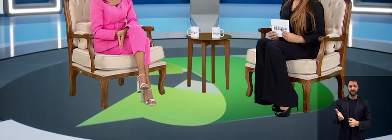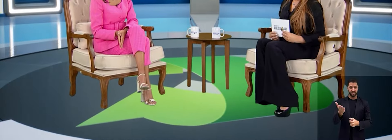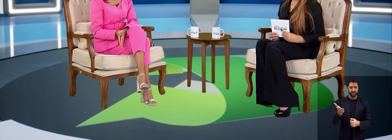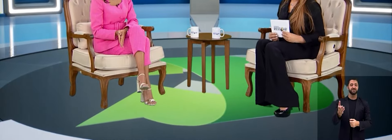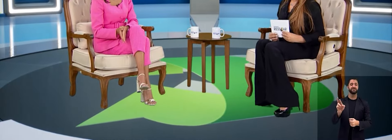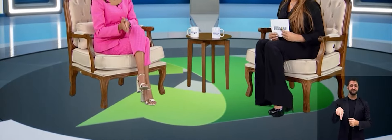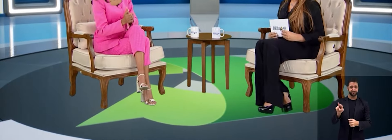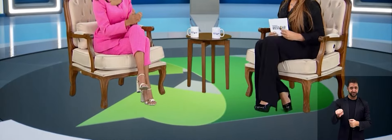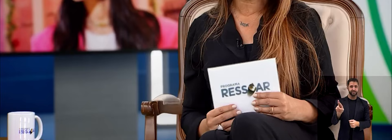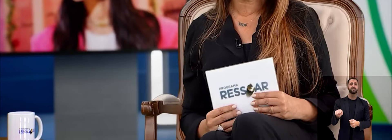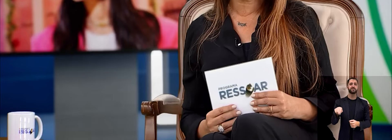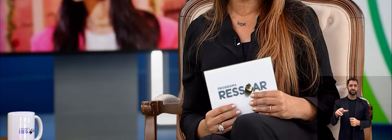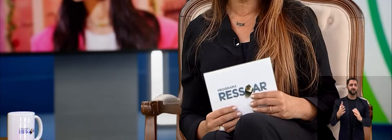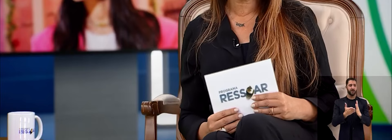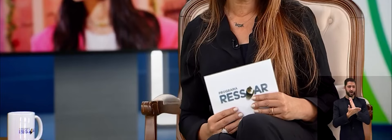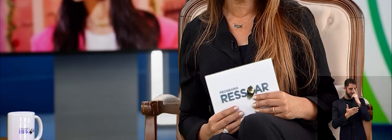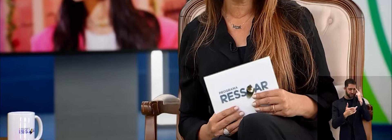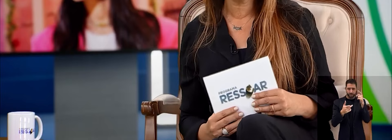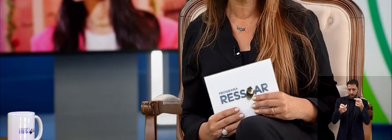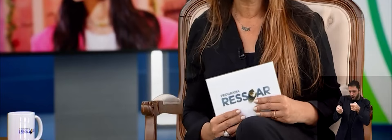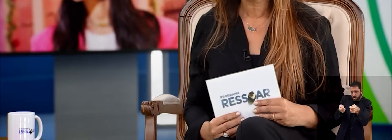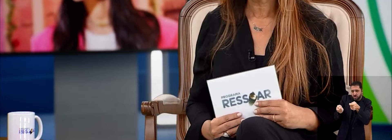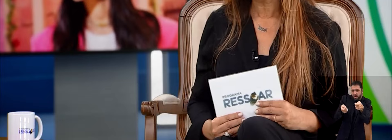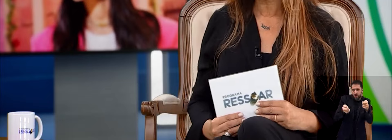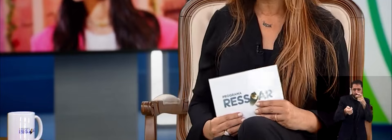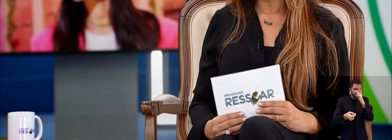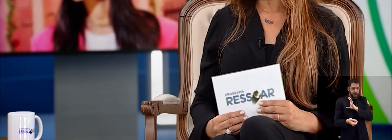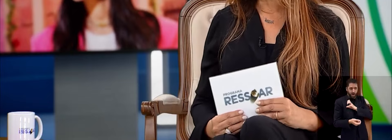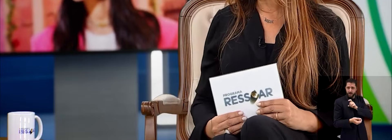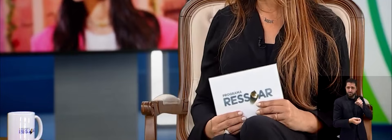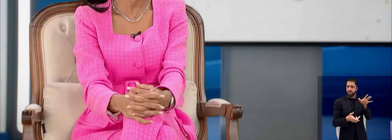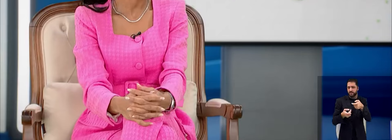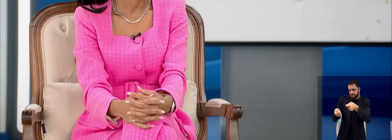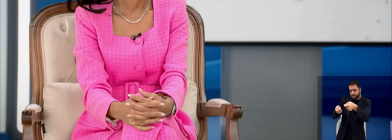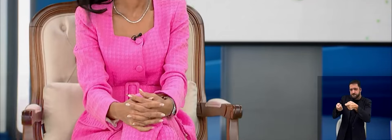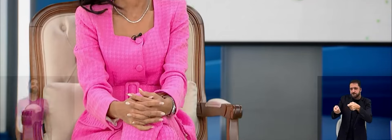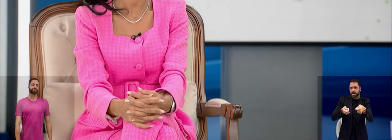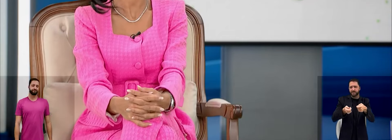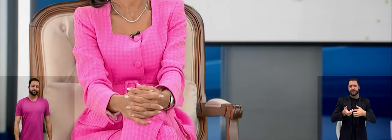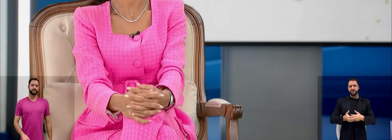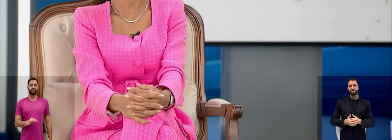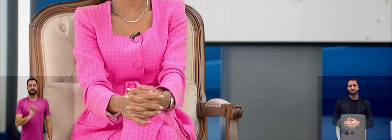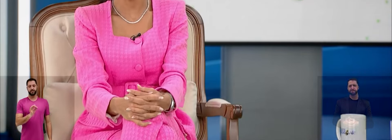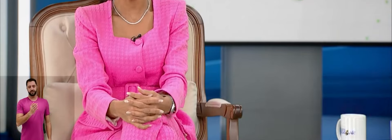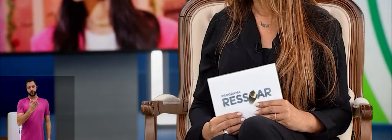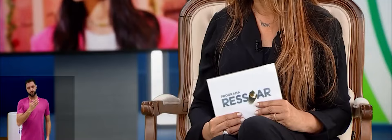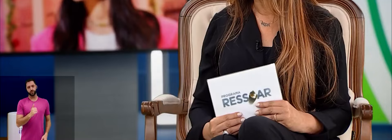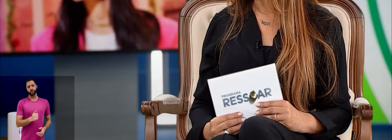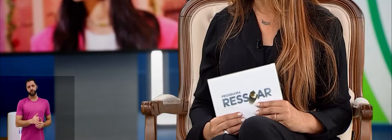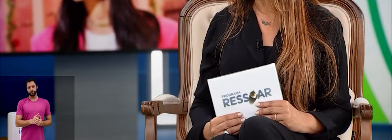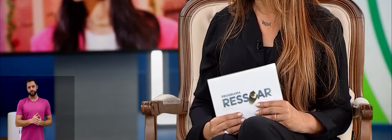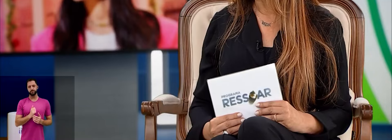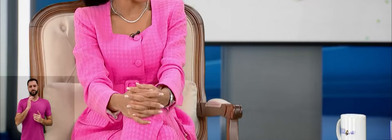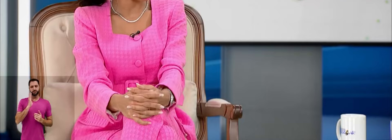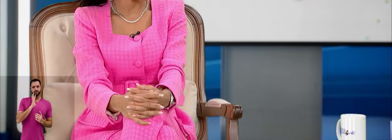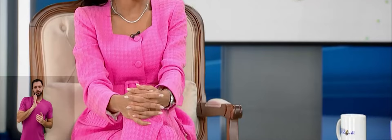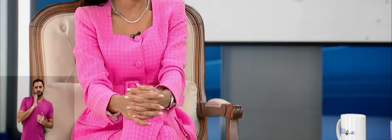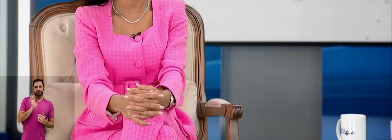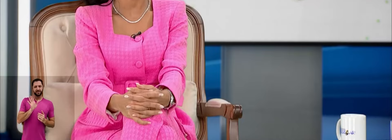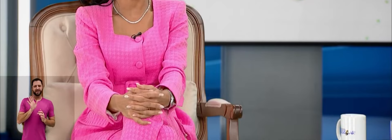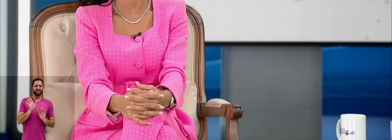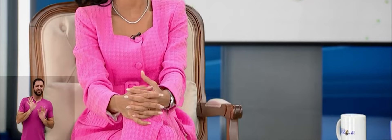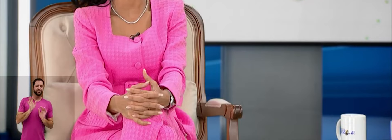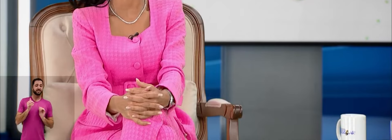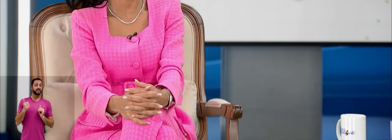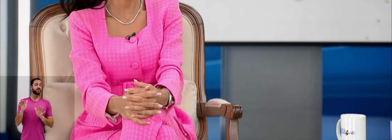Isso é muito verdade. Muito, e às vezes, sério, é manipulada por alguém que ela mais confia, que ela mais ama. Exatamente. Né? E que ela já sabe, mas